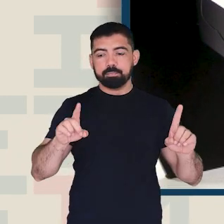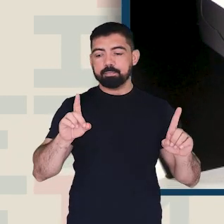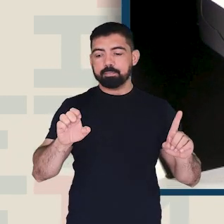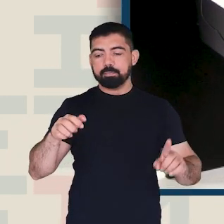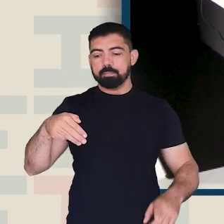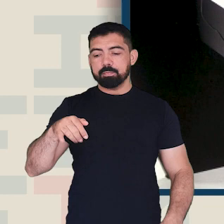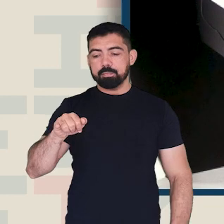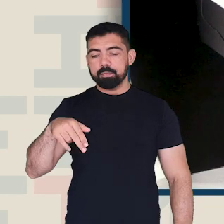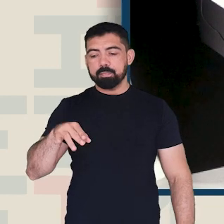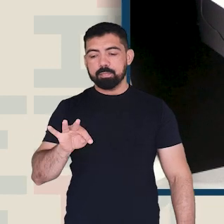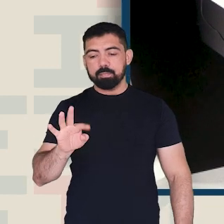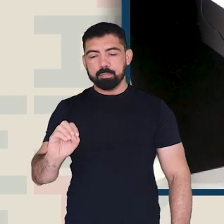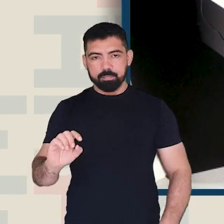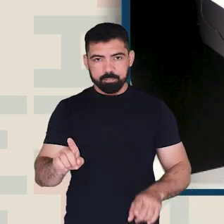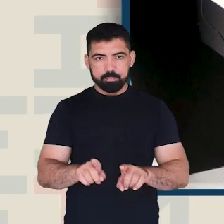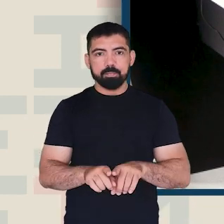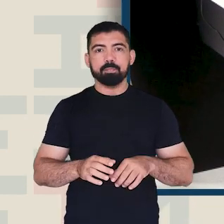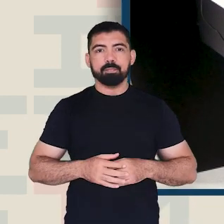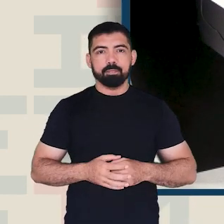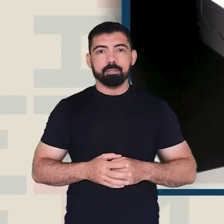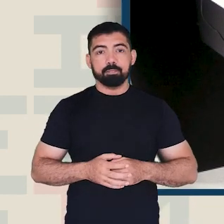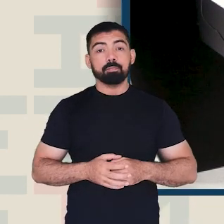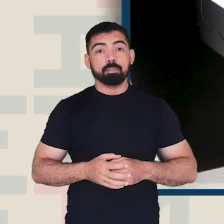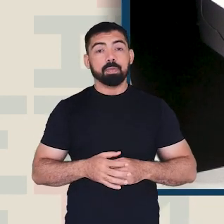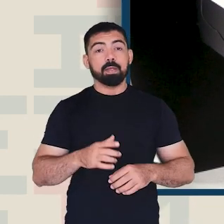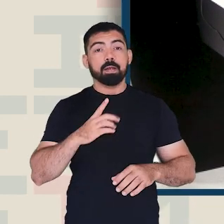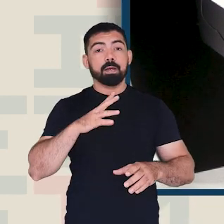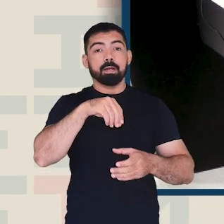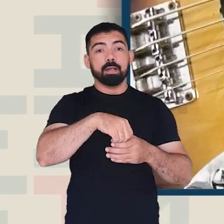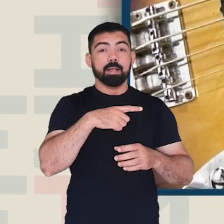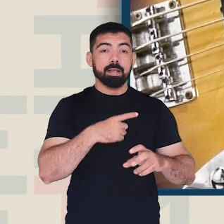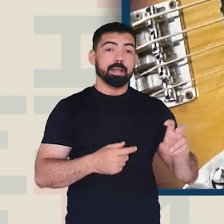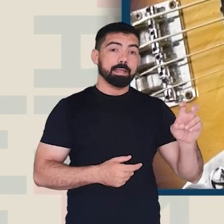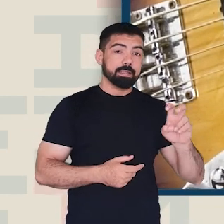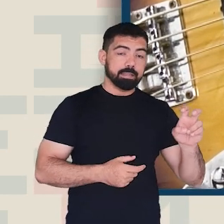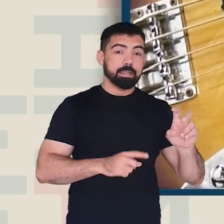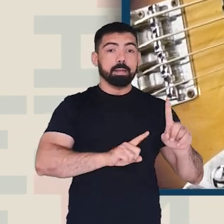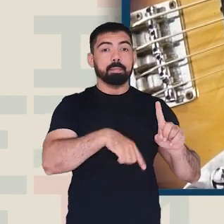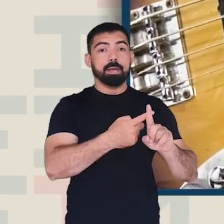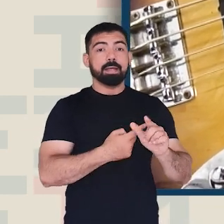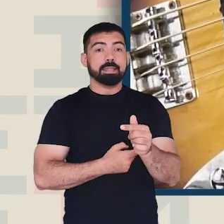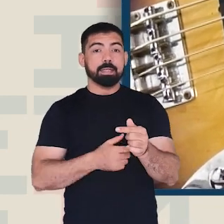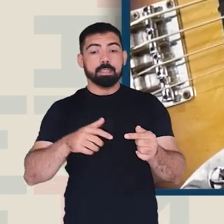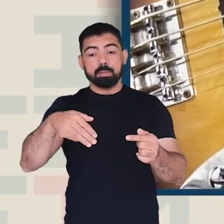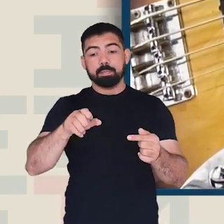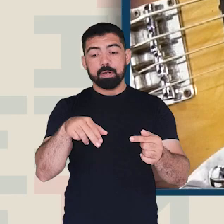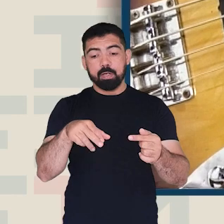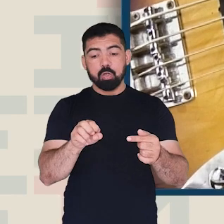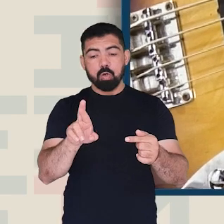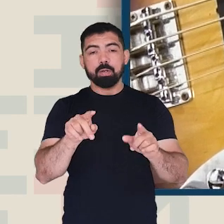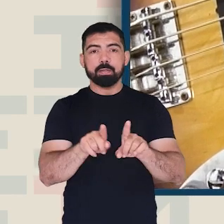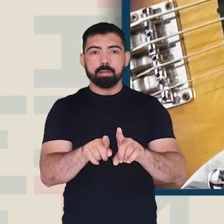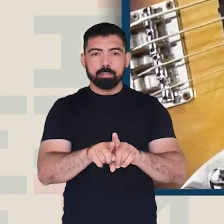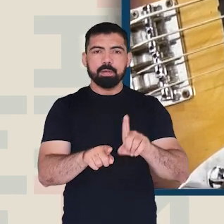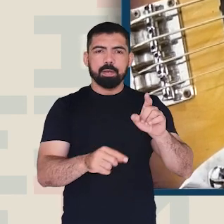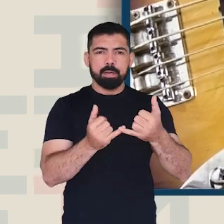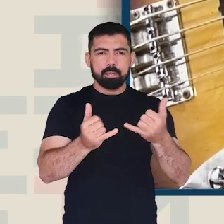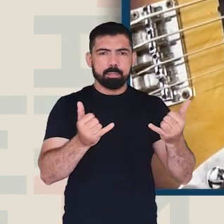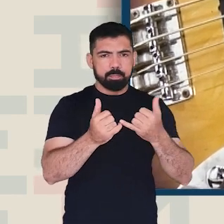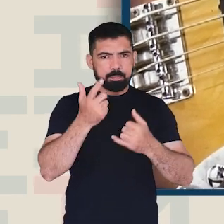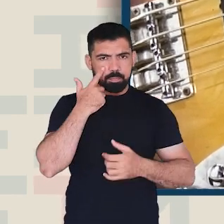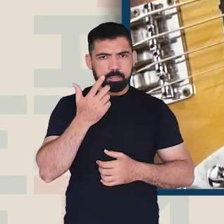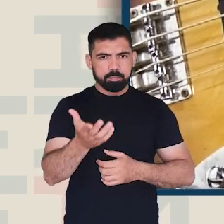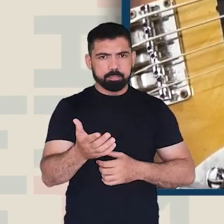acorde menor, terça menor, tem a quinta diminuta e tem a sétima menor. Então ele ia ser algo parecido.